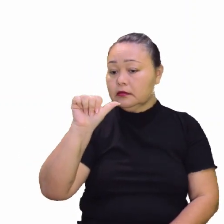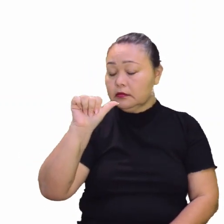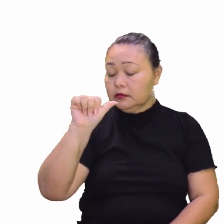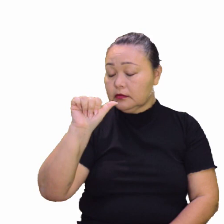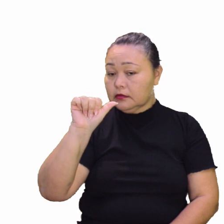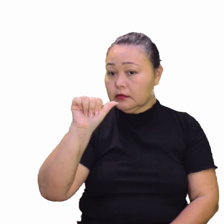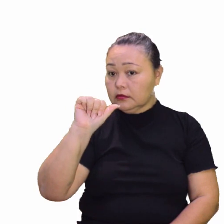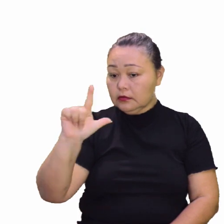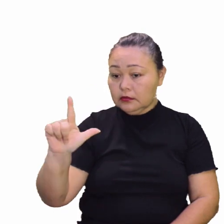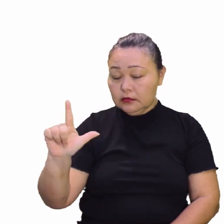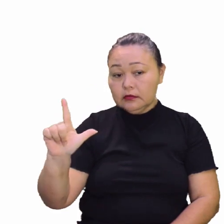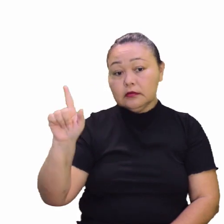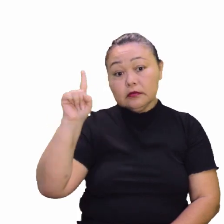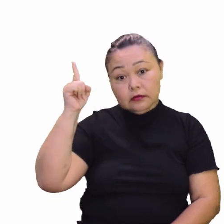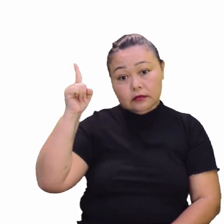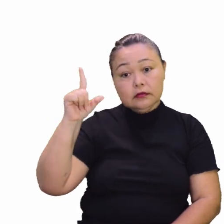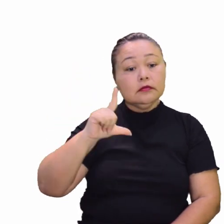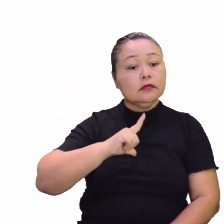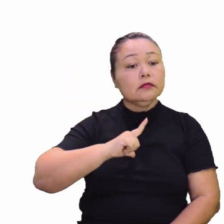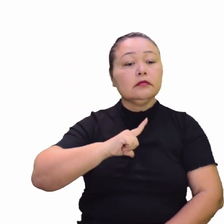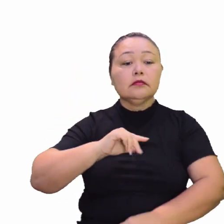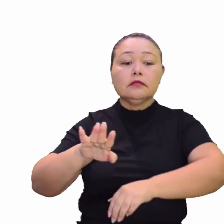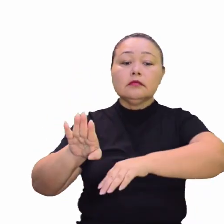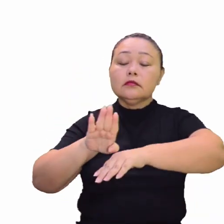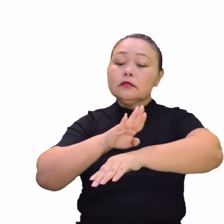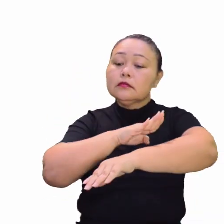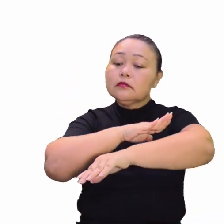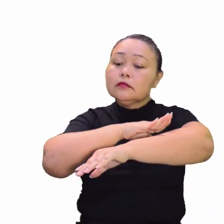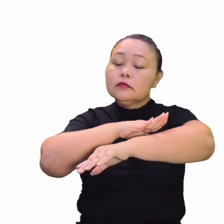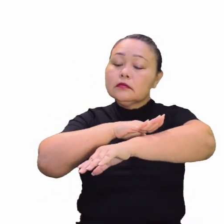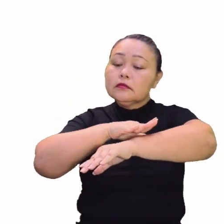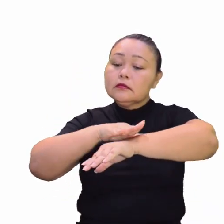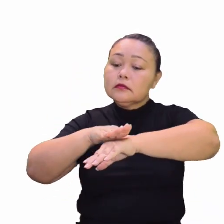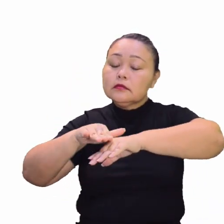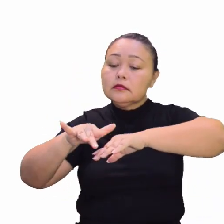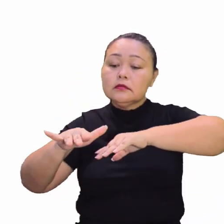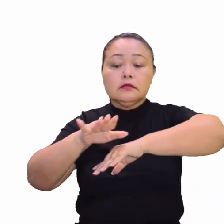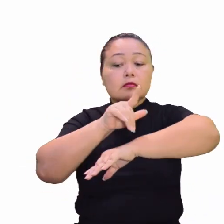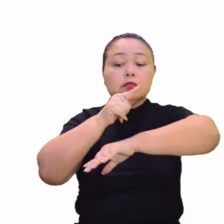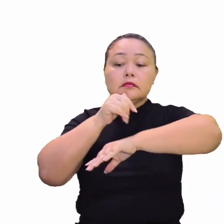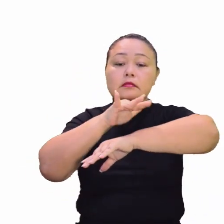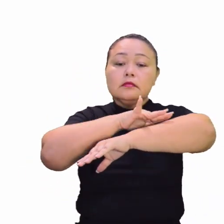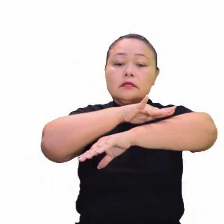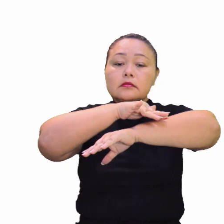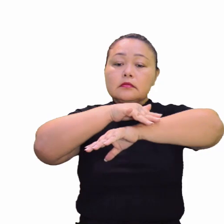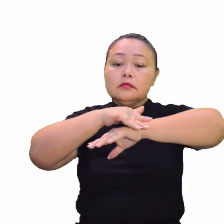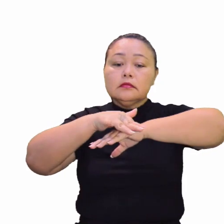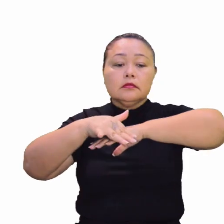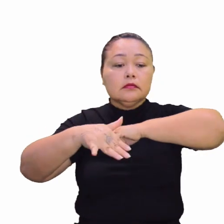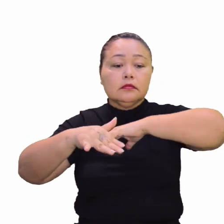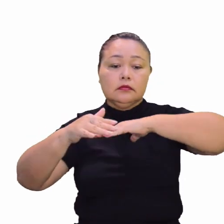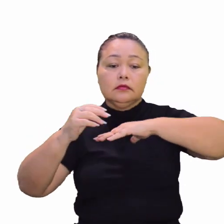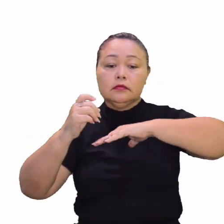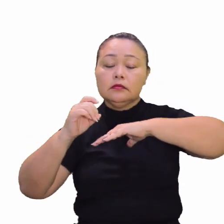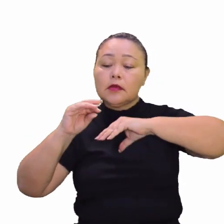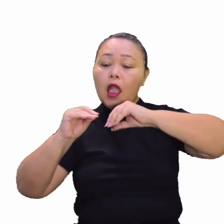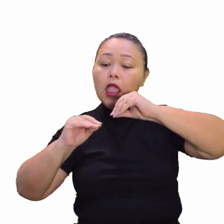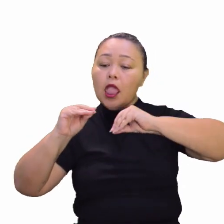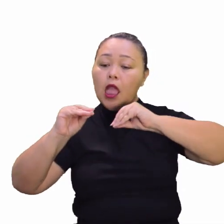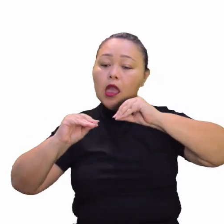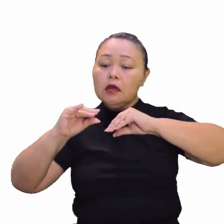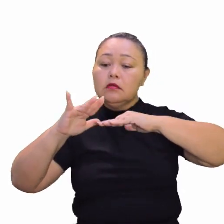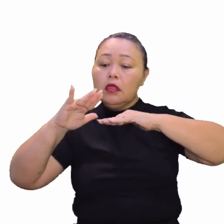semidecidual. Este tipo de floresta se desenvolve em solos hidromórficos, não consolidados,